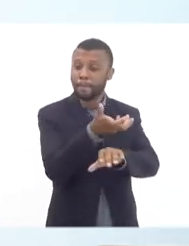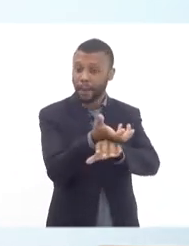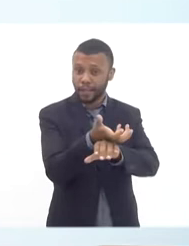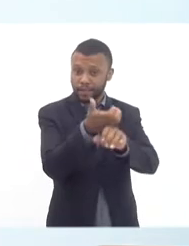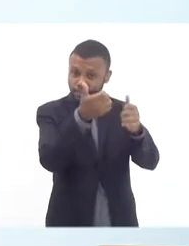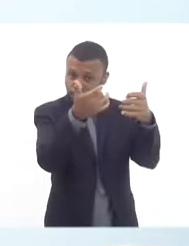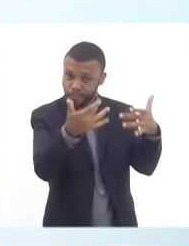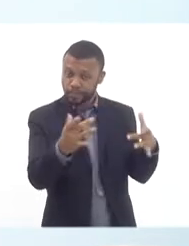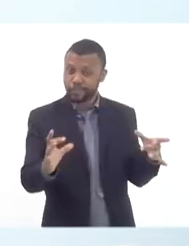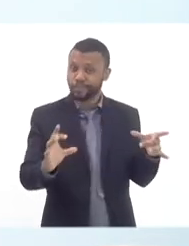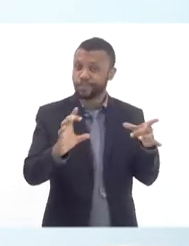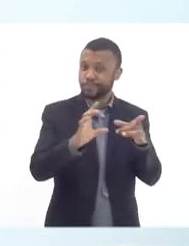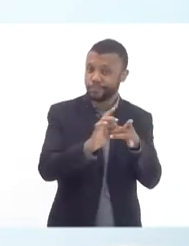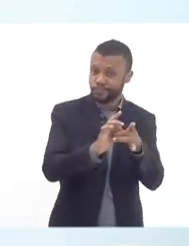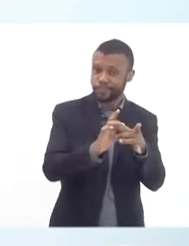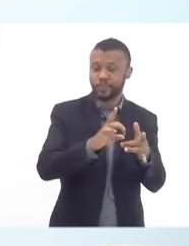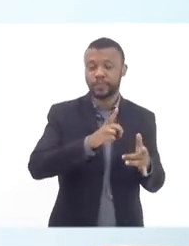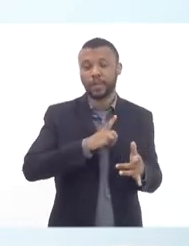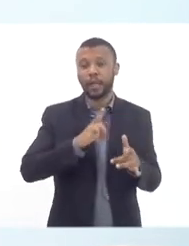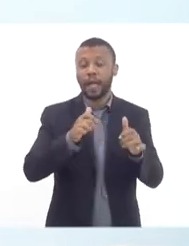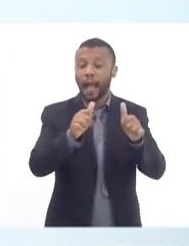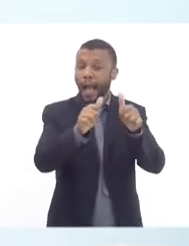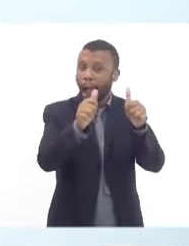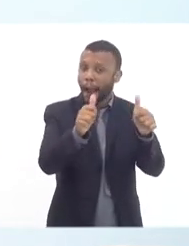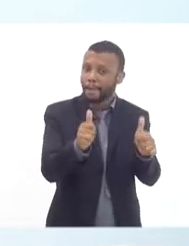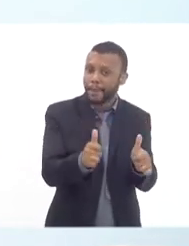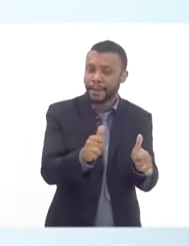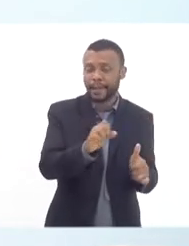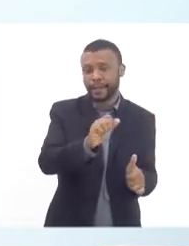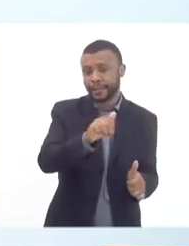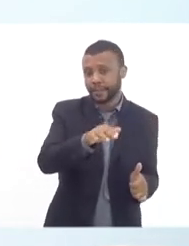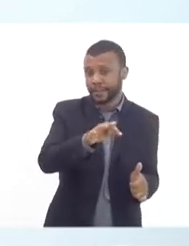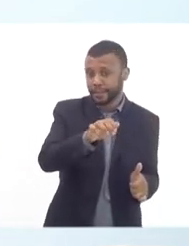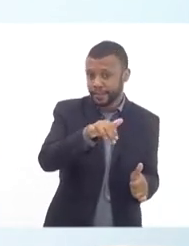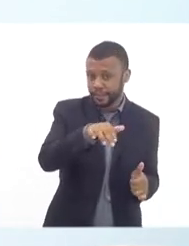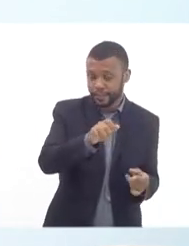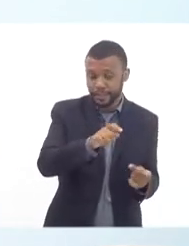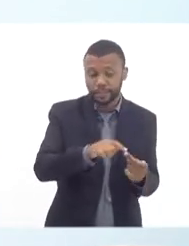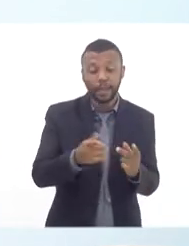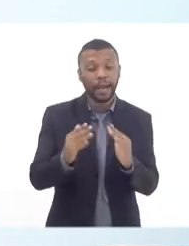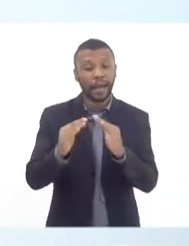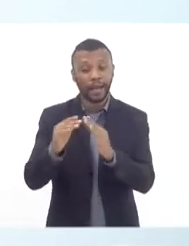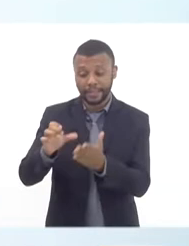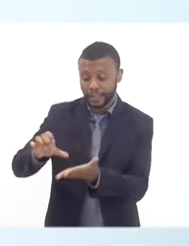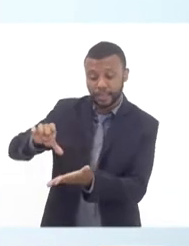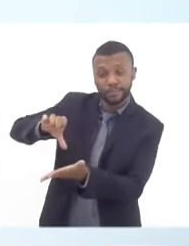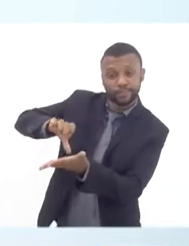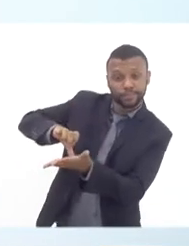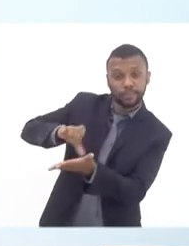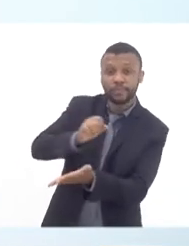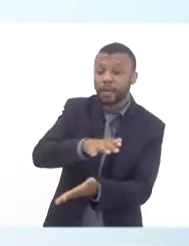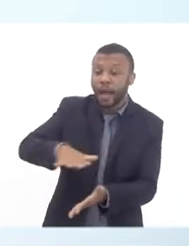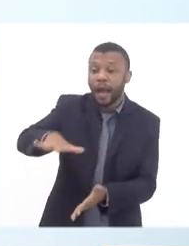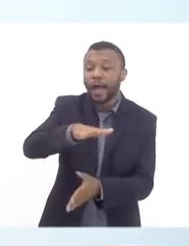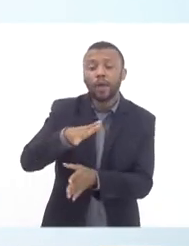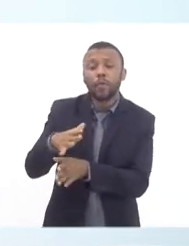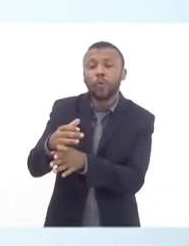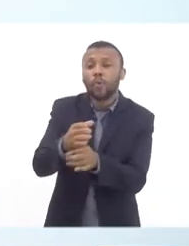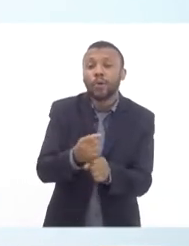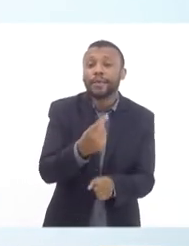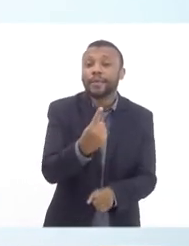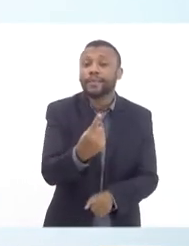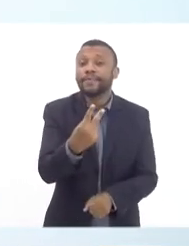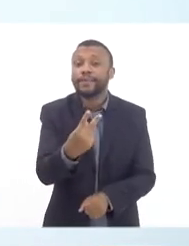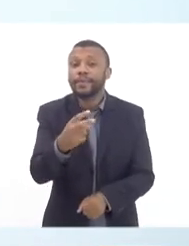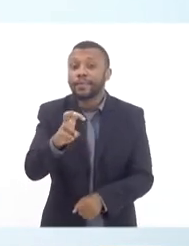será composto pela Capela de Santana, pela Casa Sede e pela área de aproximadamente 125 mil